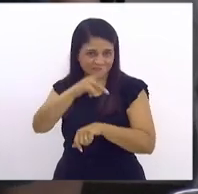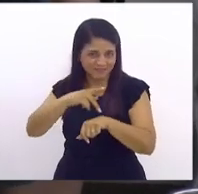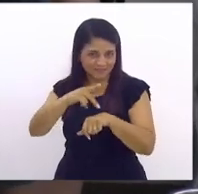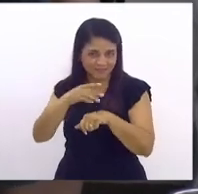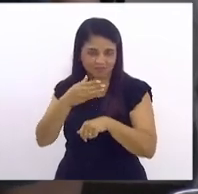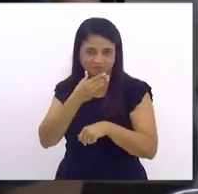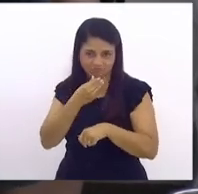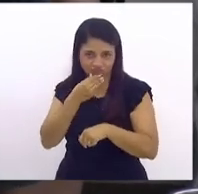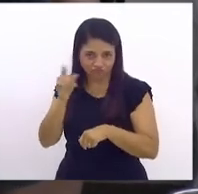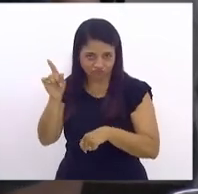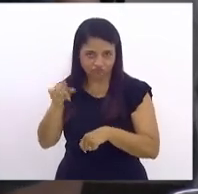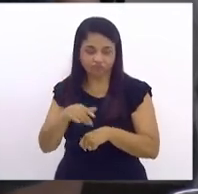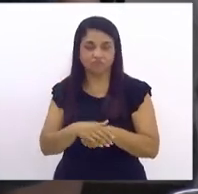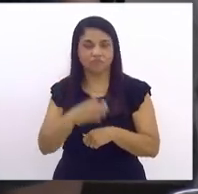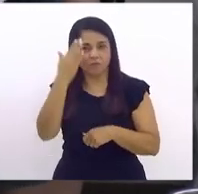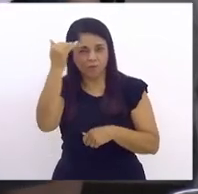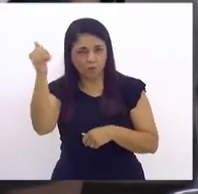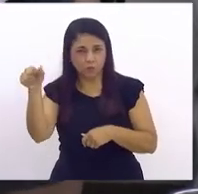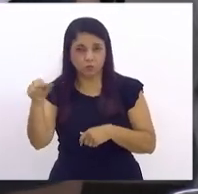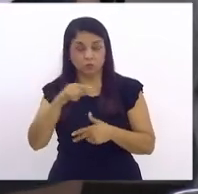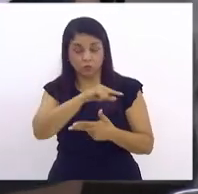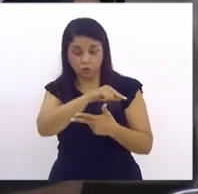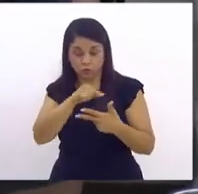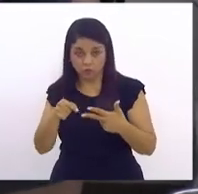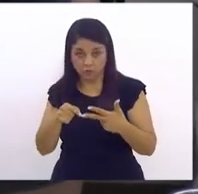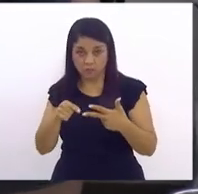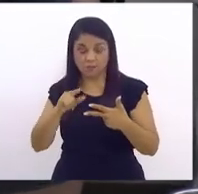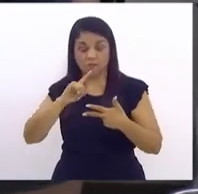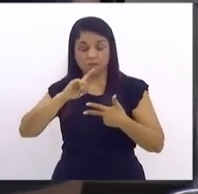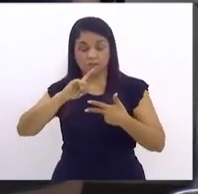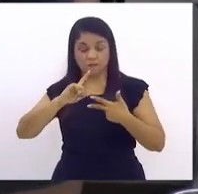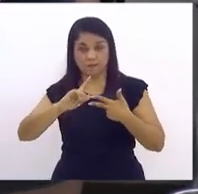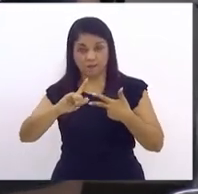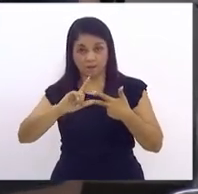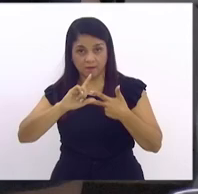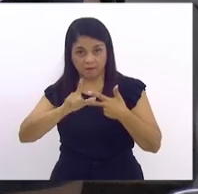A rigor, temos três poderes: legislativo,